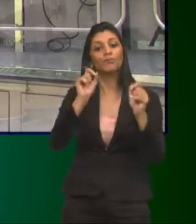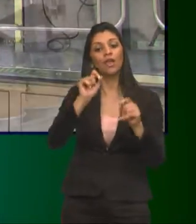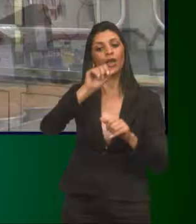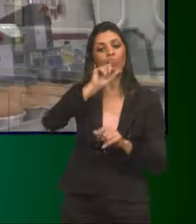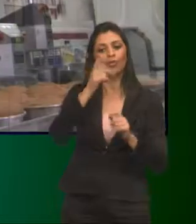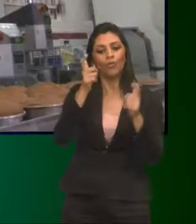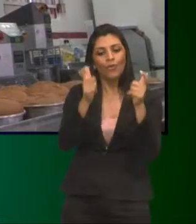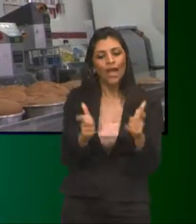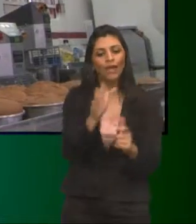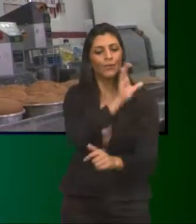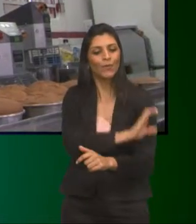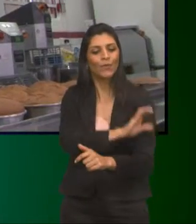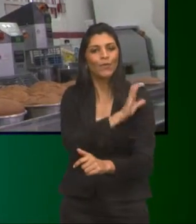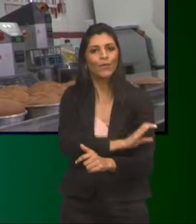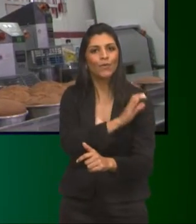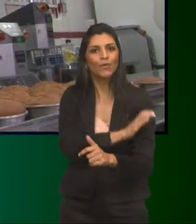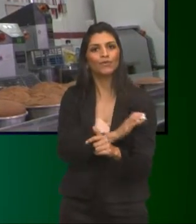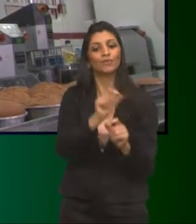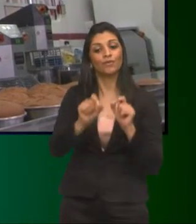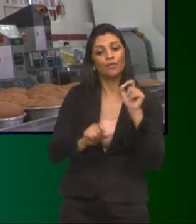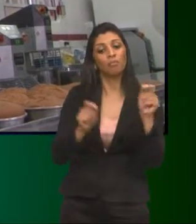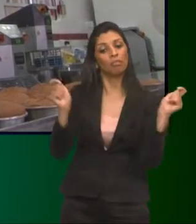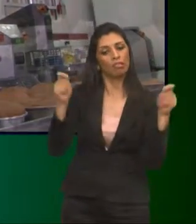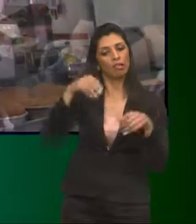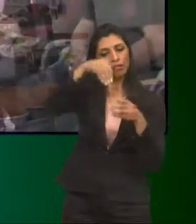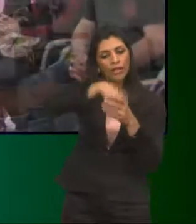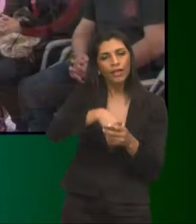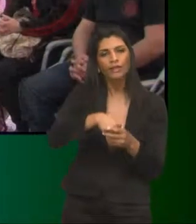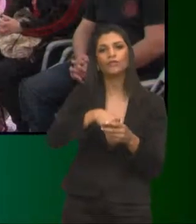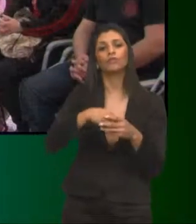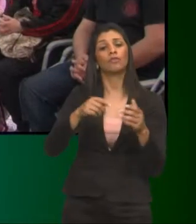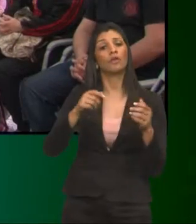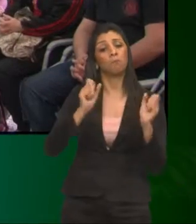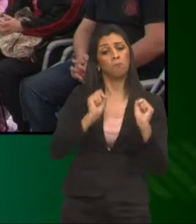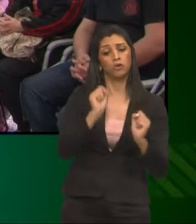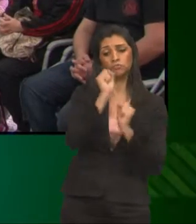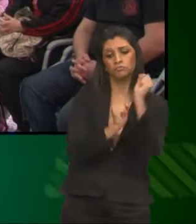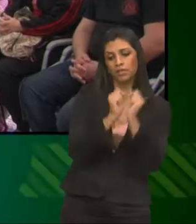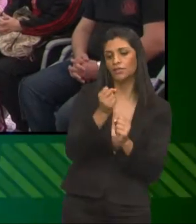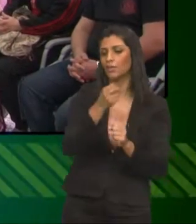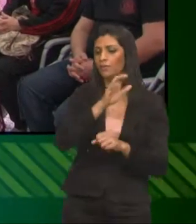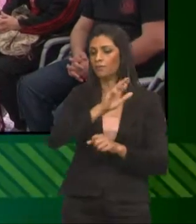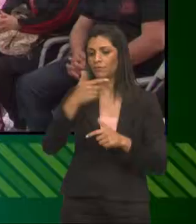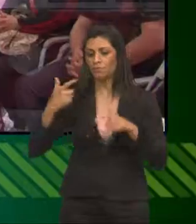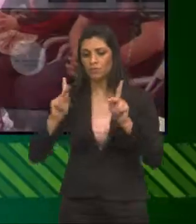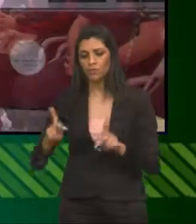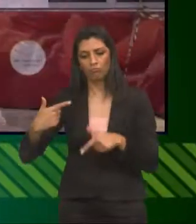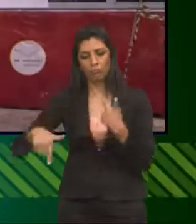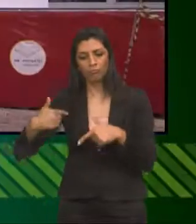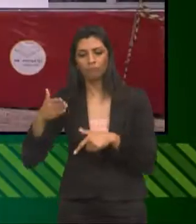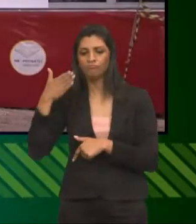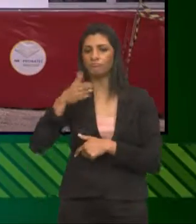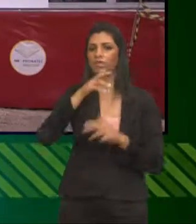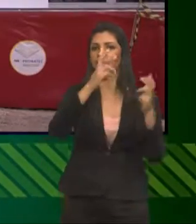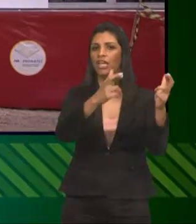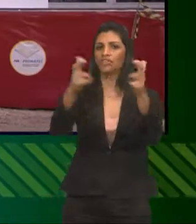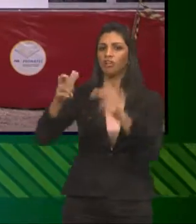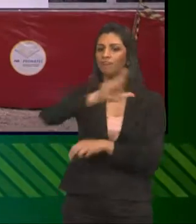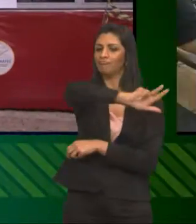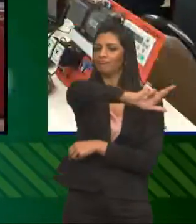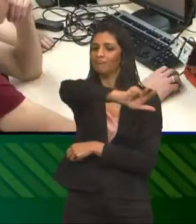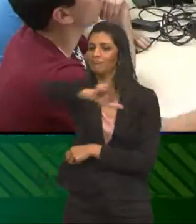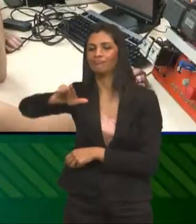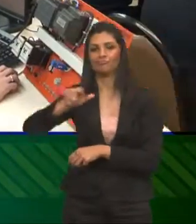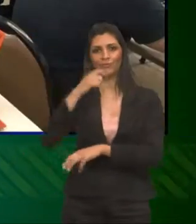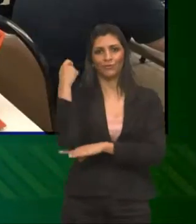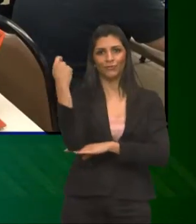se transformam em espaços otimizados para os cursos, atingindo indústrias e trabalhadores de todas as regiões do